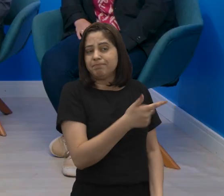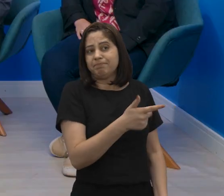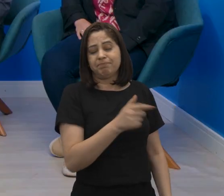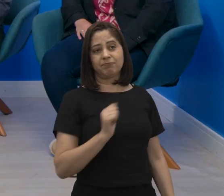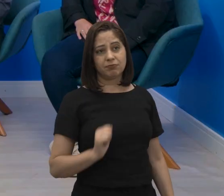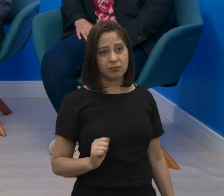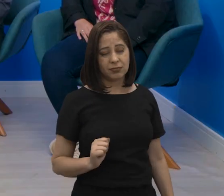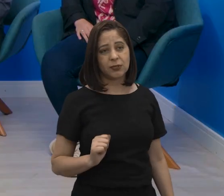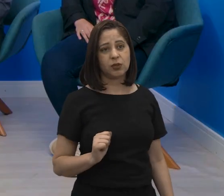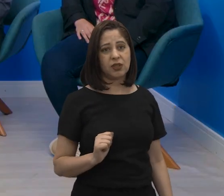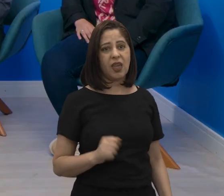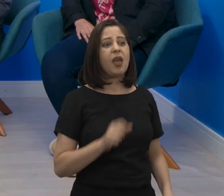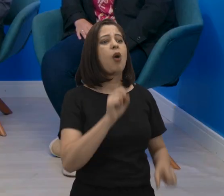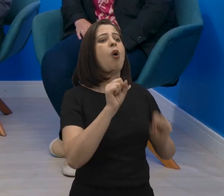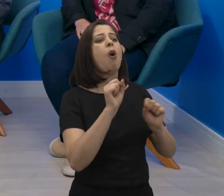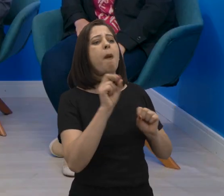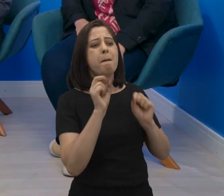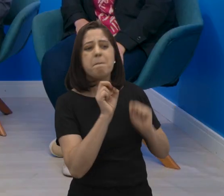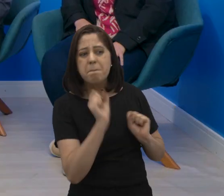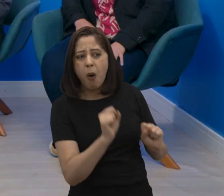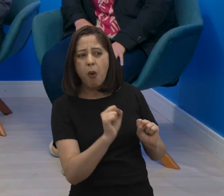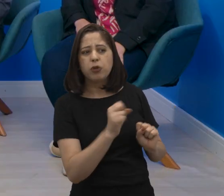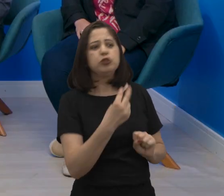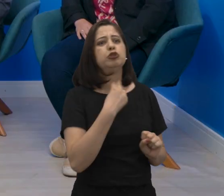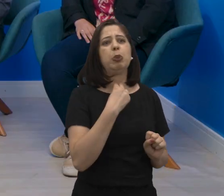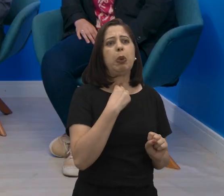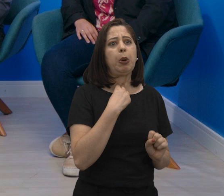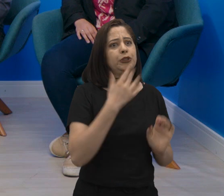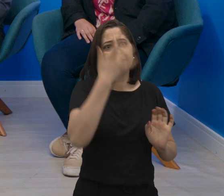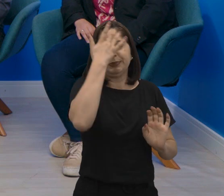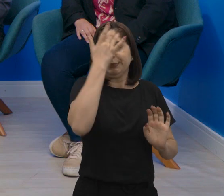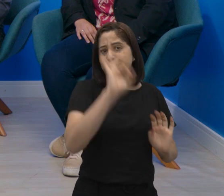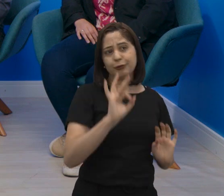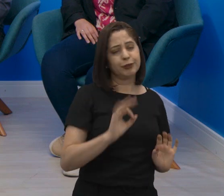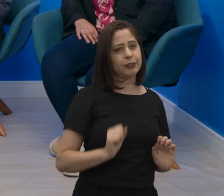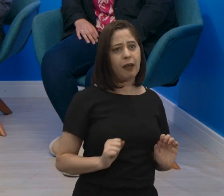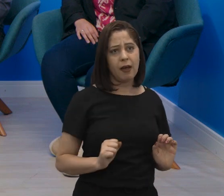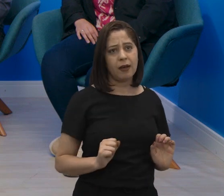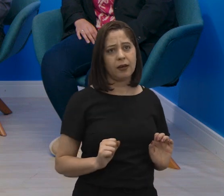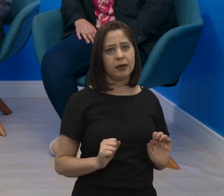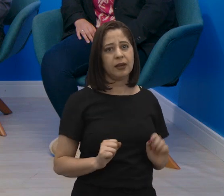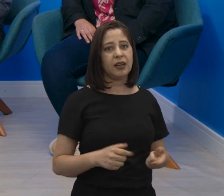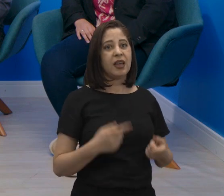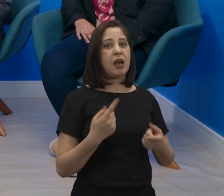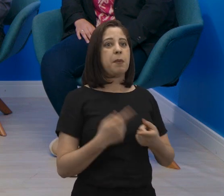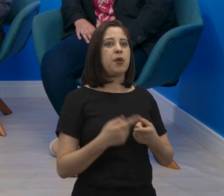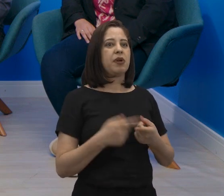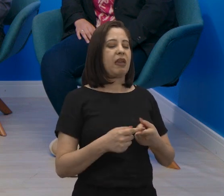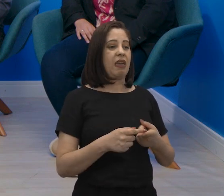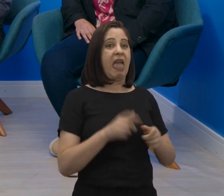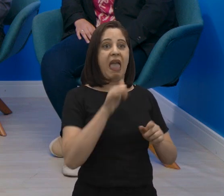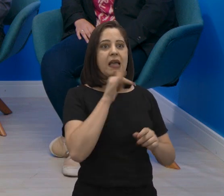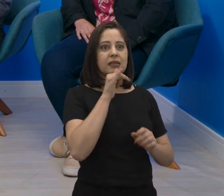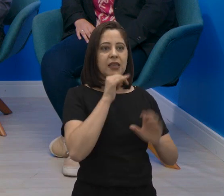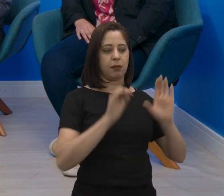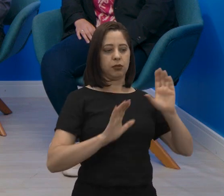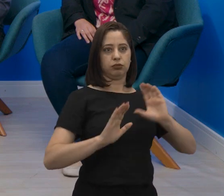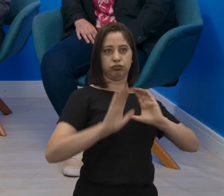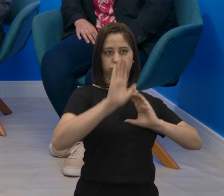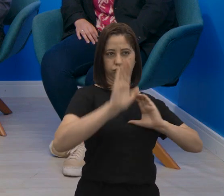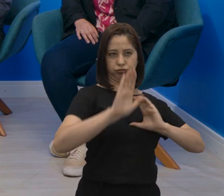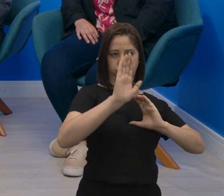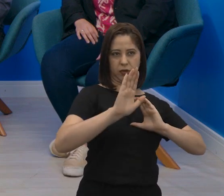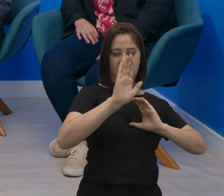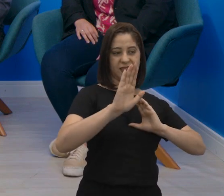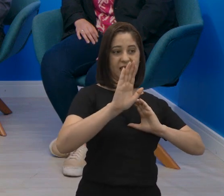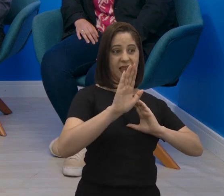jurídico sobre o que pode e o que não pode. Nós temos ali a questão do pedido de voto antecipado, que é o artigo